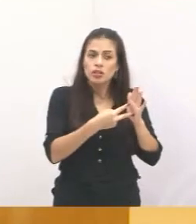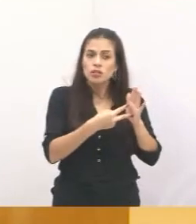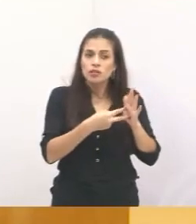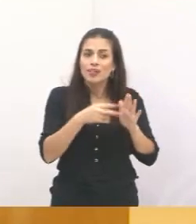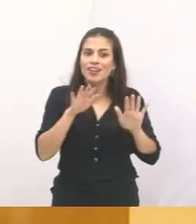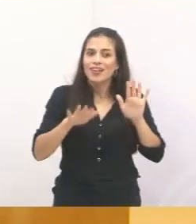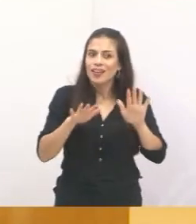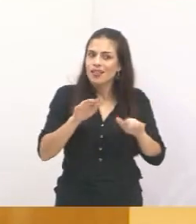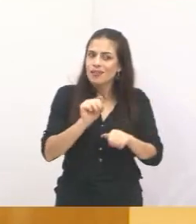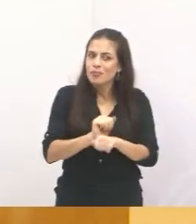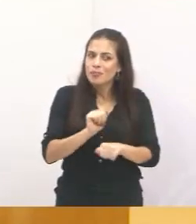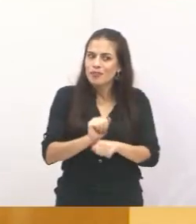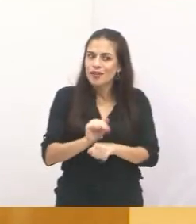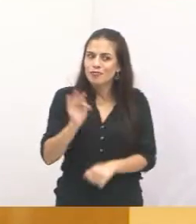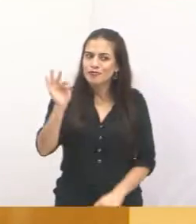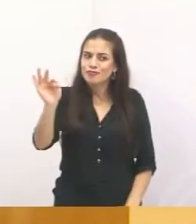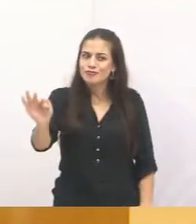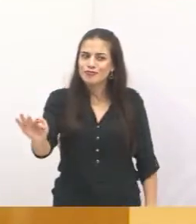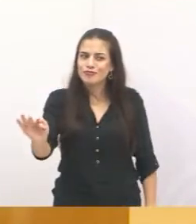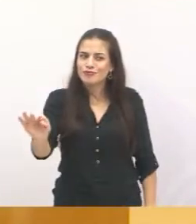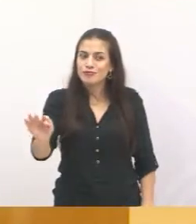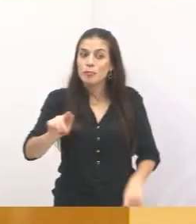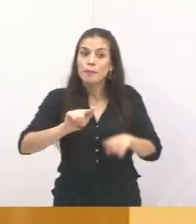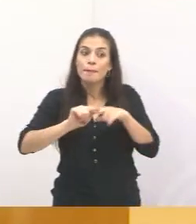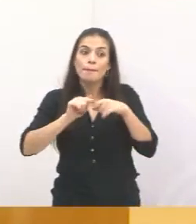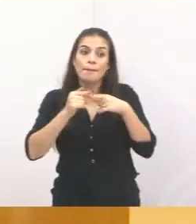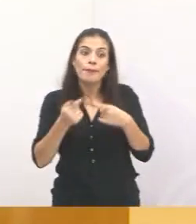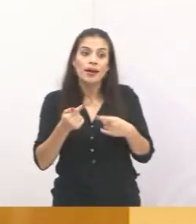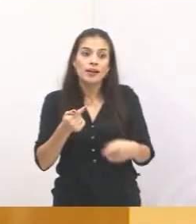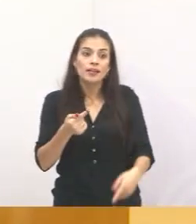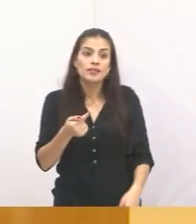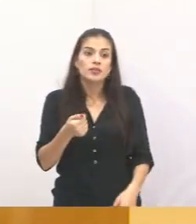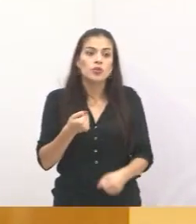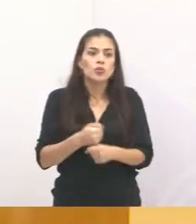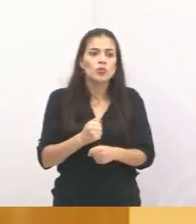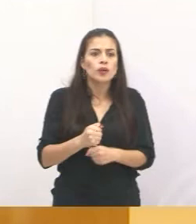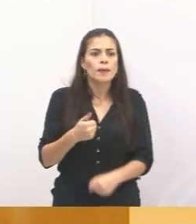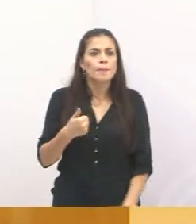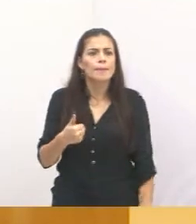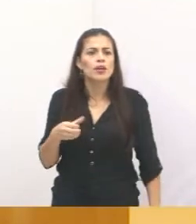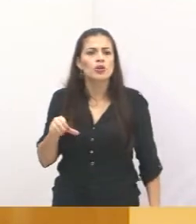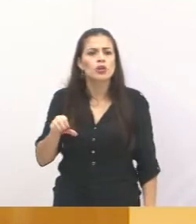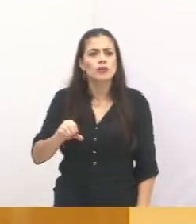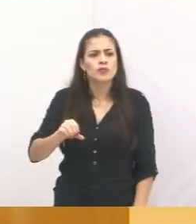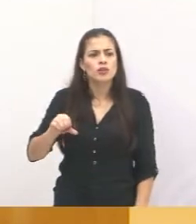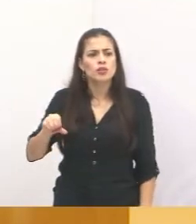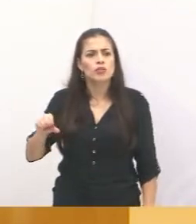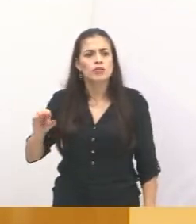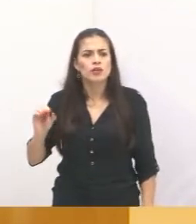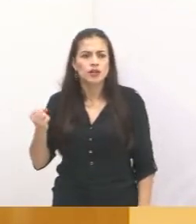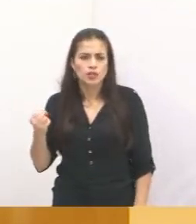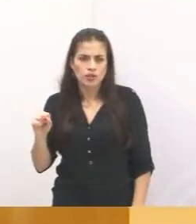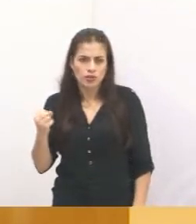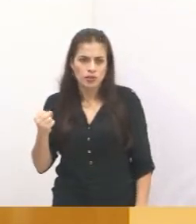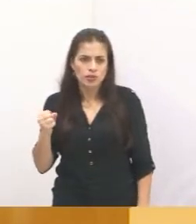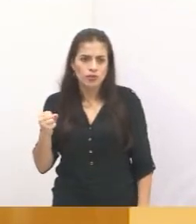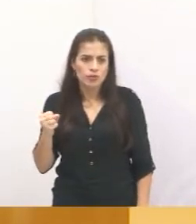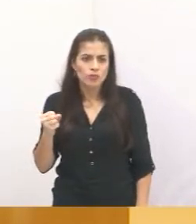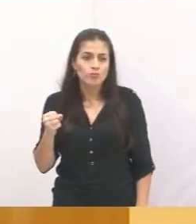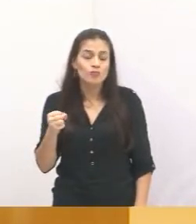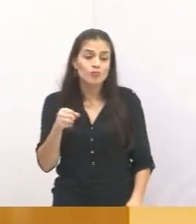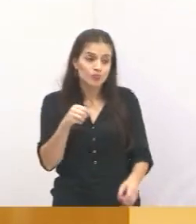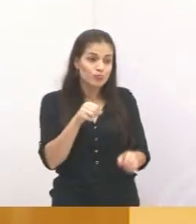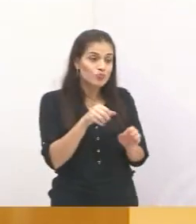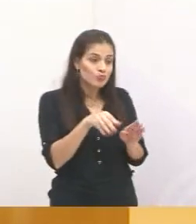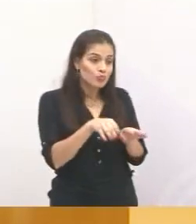não esperava no futuro, mas em 1998, muito provavelmente, o senhor deve ter orientado o projeto de